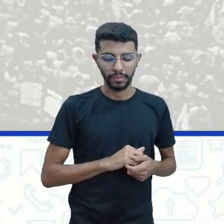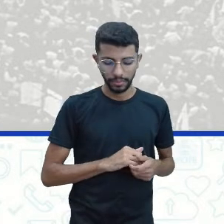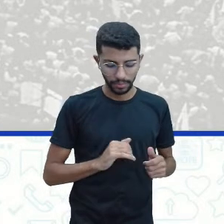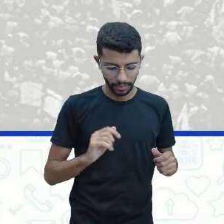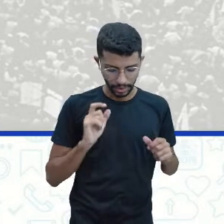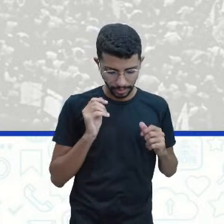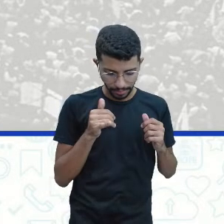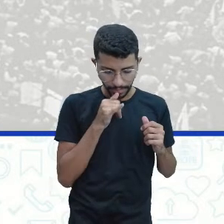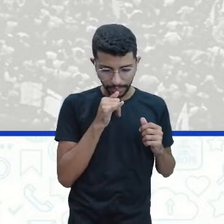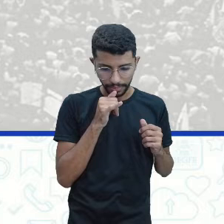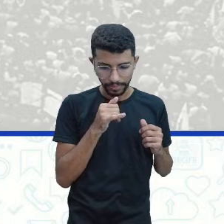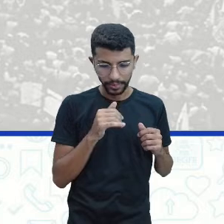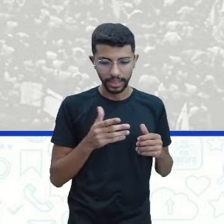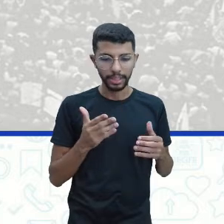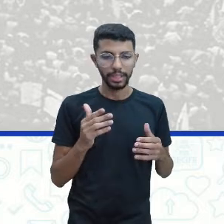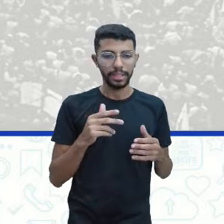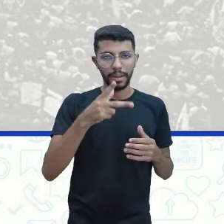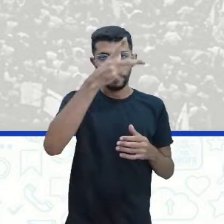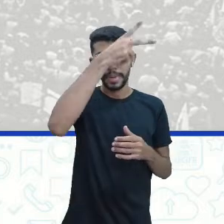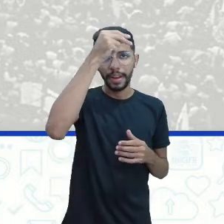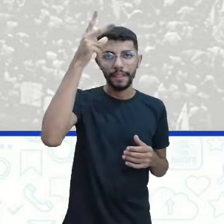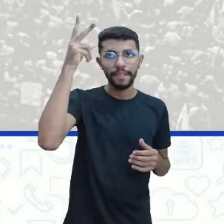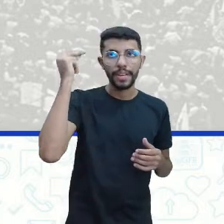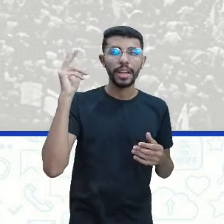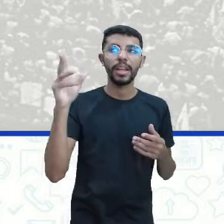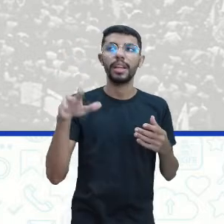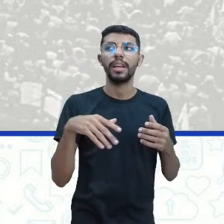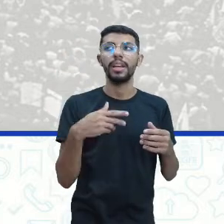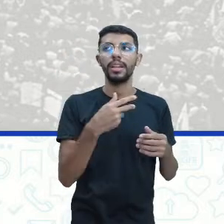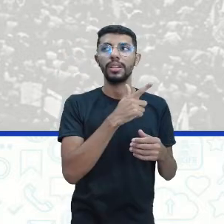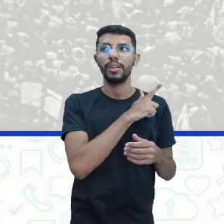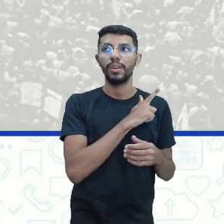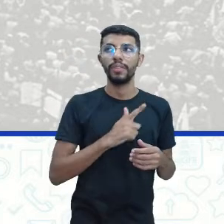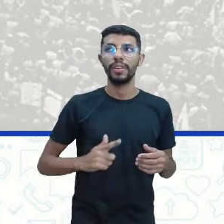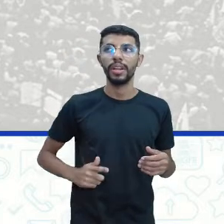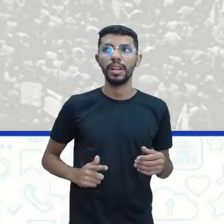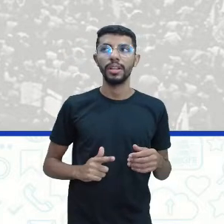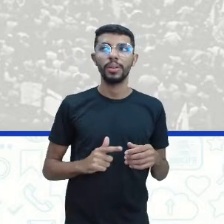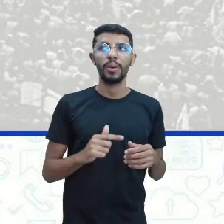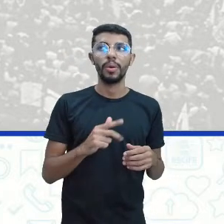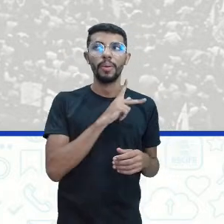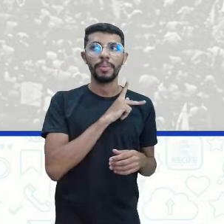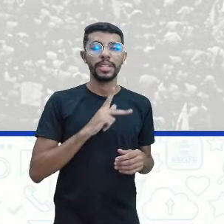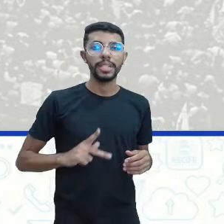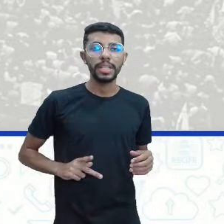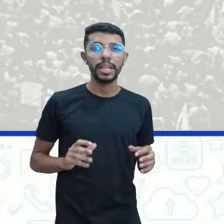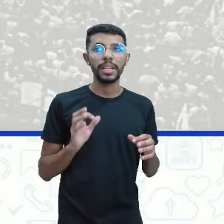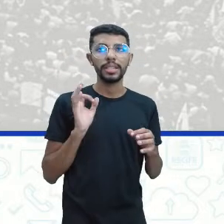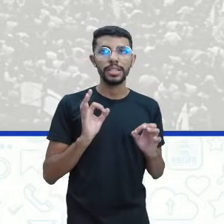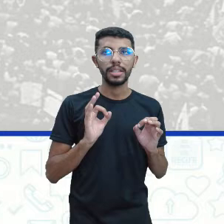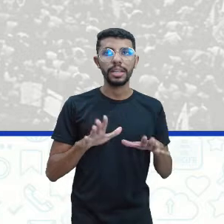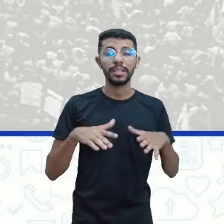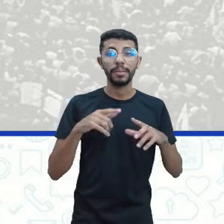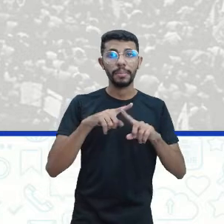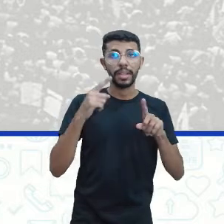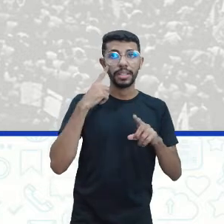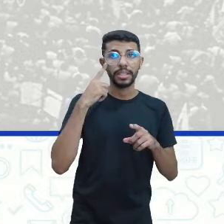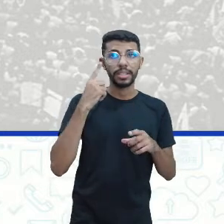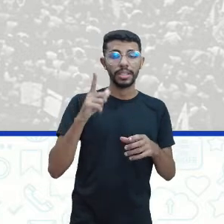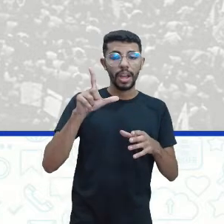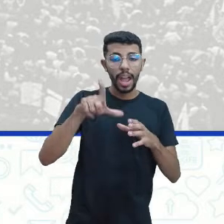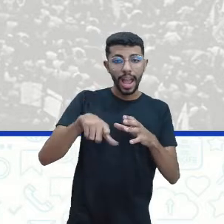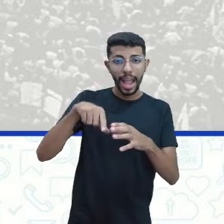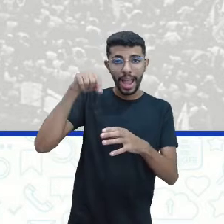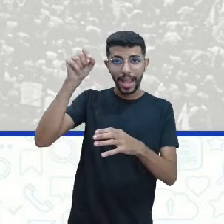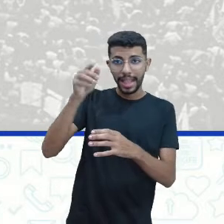né? Prefeitos, governadores, presidente. Na eleição indireta, a gente escolhe,